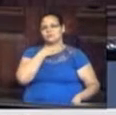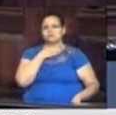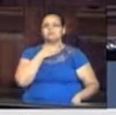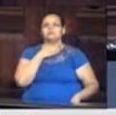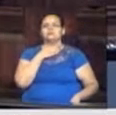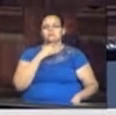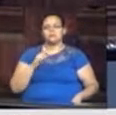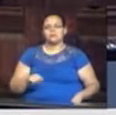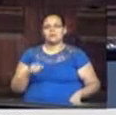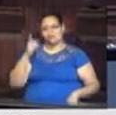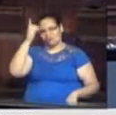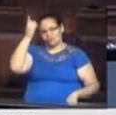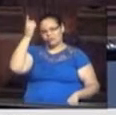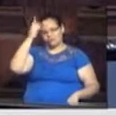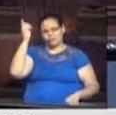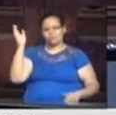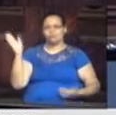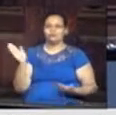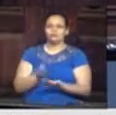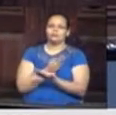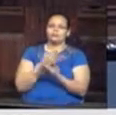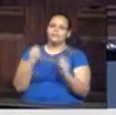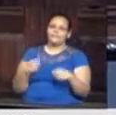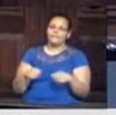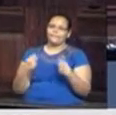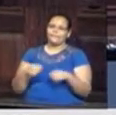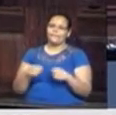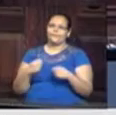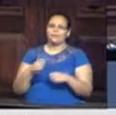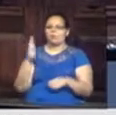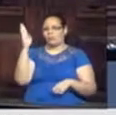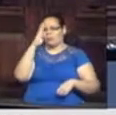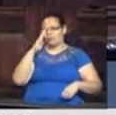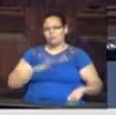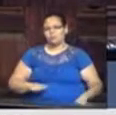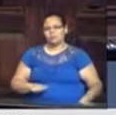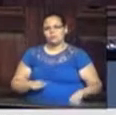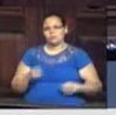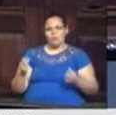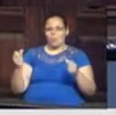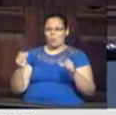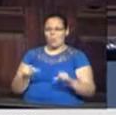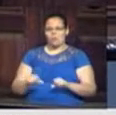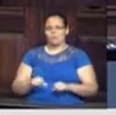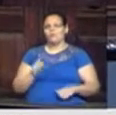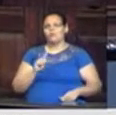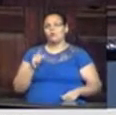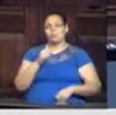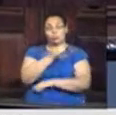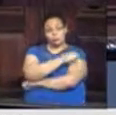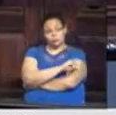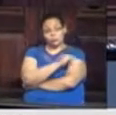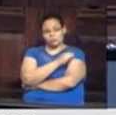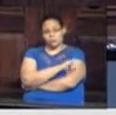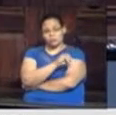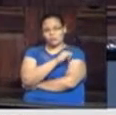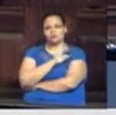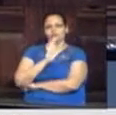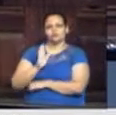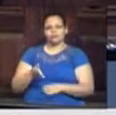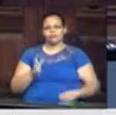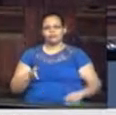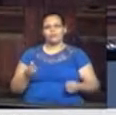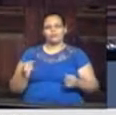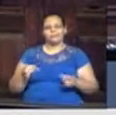impedimento da presidente Dilma Rousseff, que foi necessário para que o Brasil não caísse no abismo. O Rio, senhoras e senhores, já